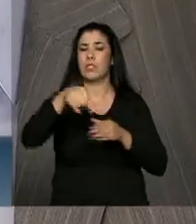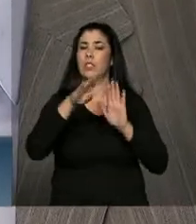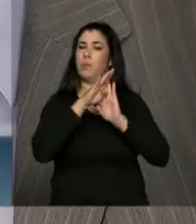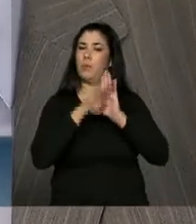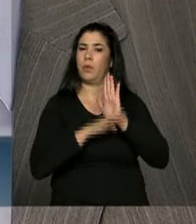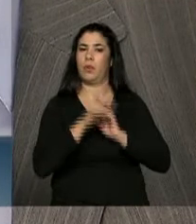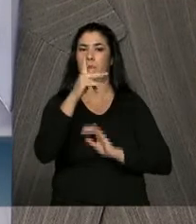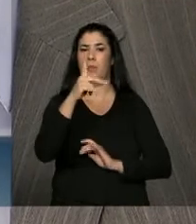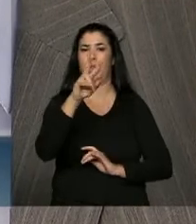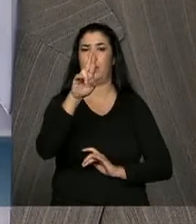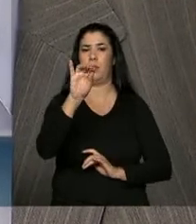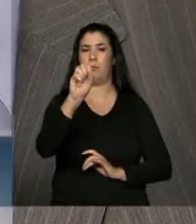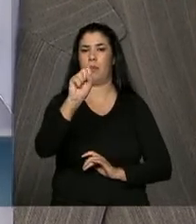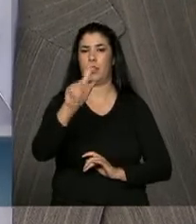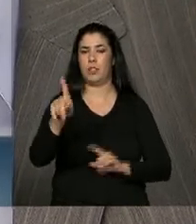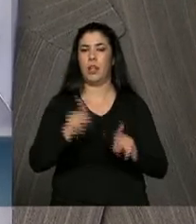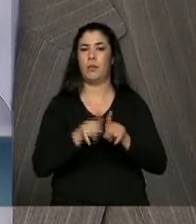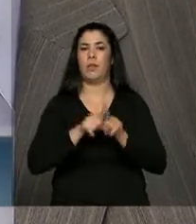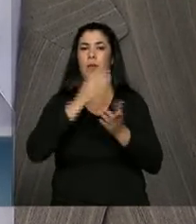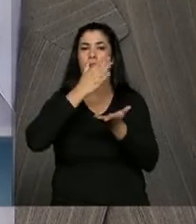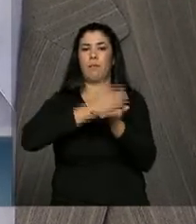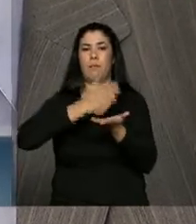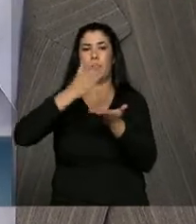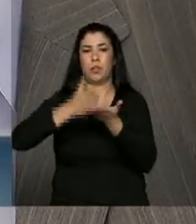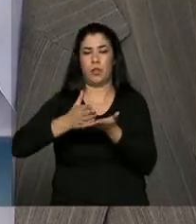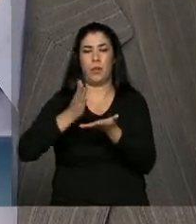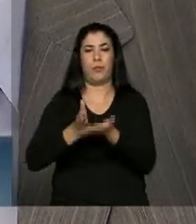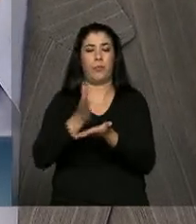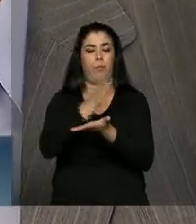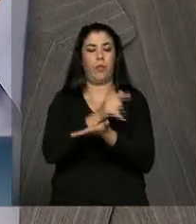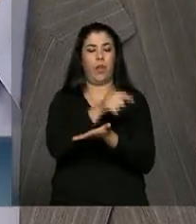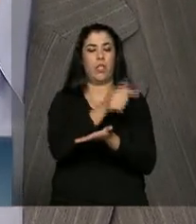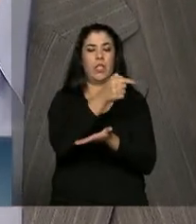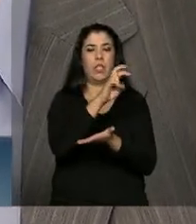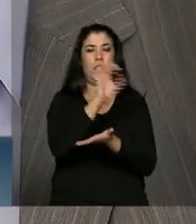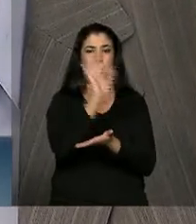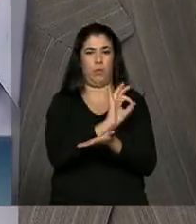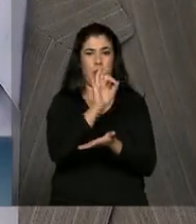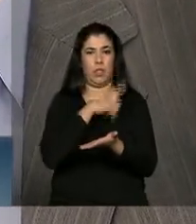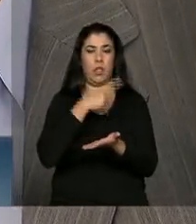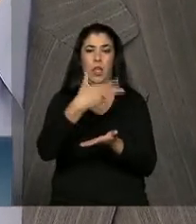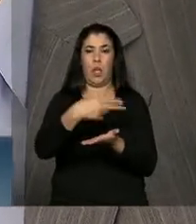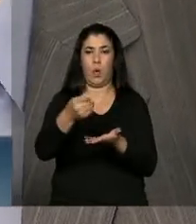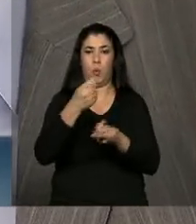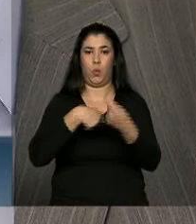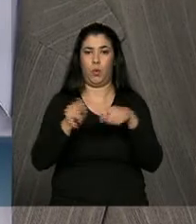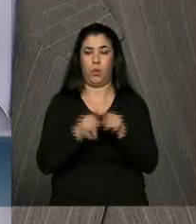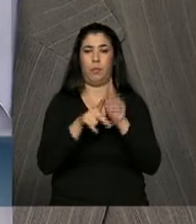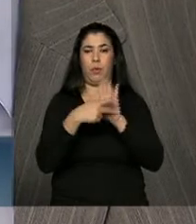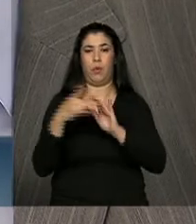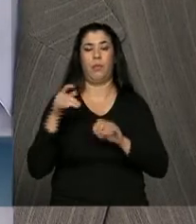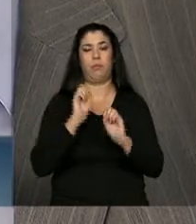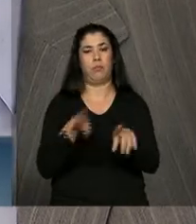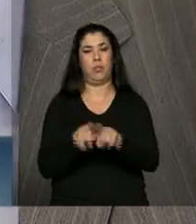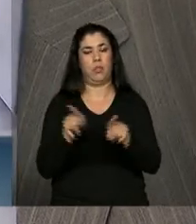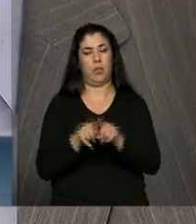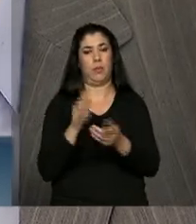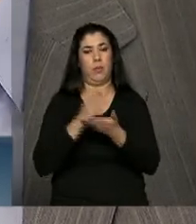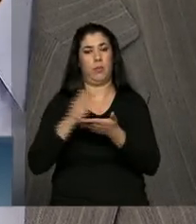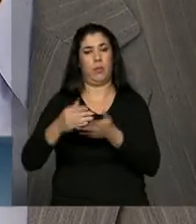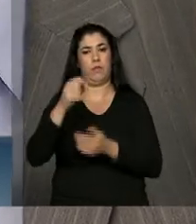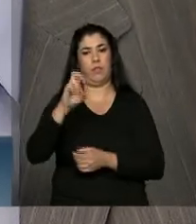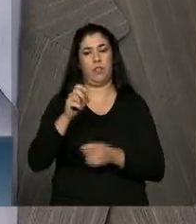e graças ao regime de partilha ou o brasileiro terá recursos para que a gente possa aumentar os investimentos